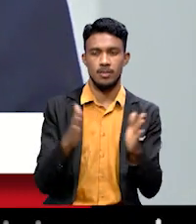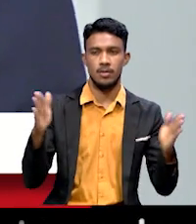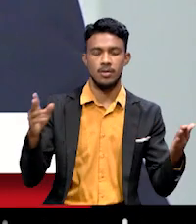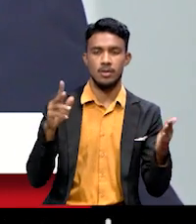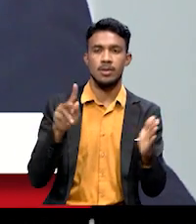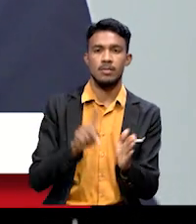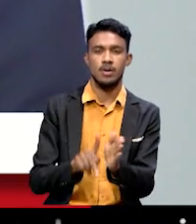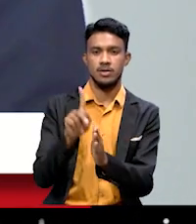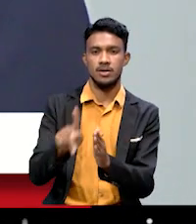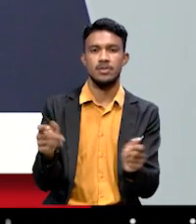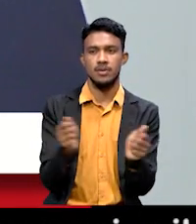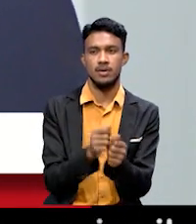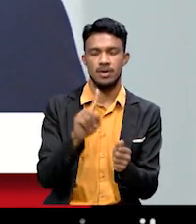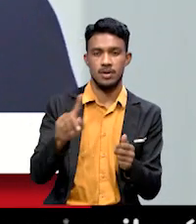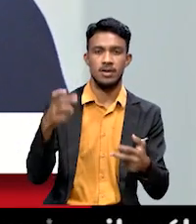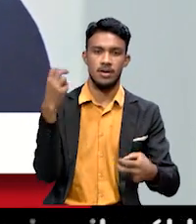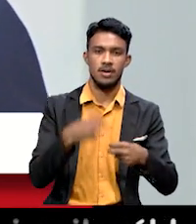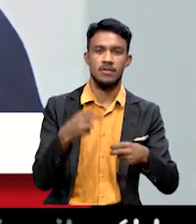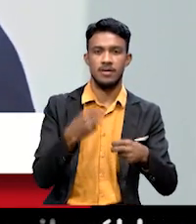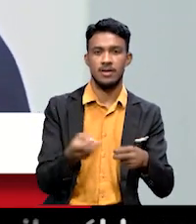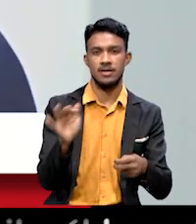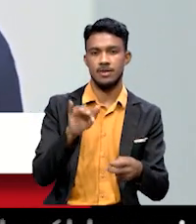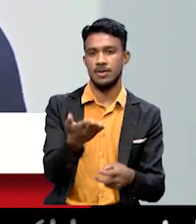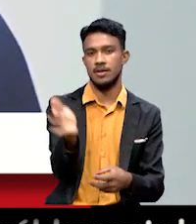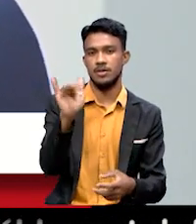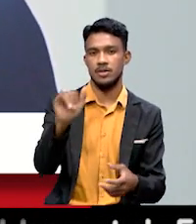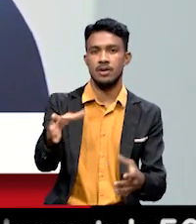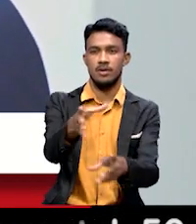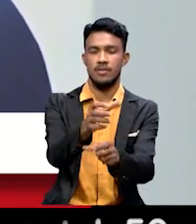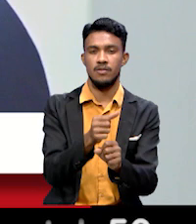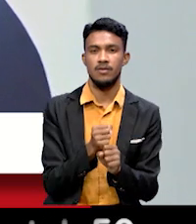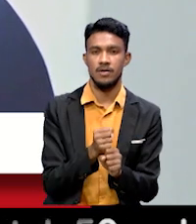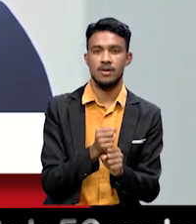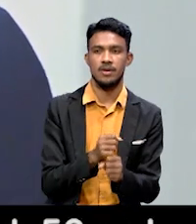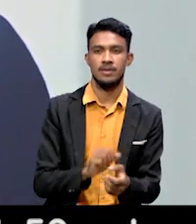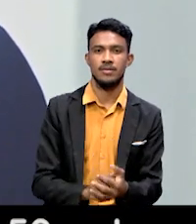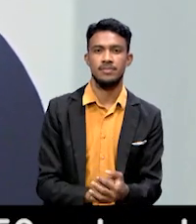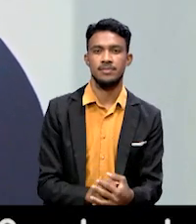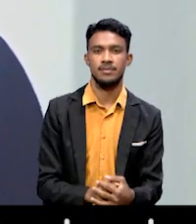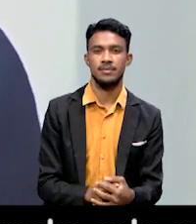como? Também é preocupação se remeta com o voto de voto